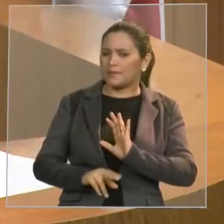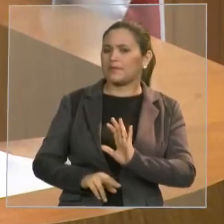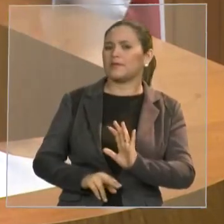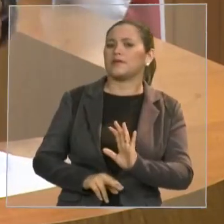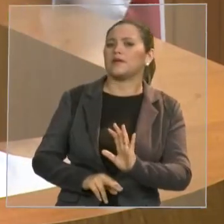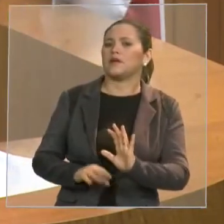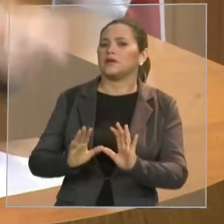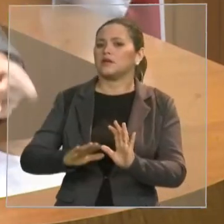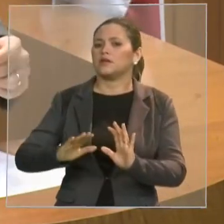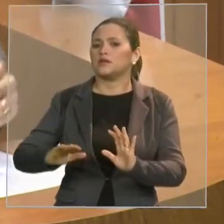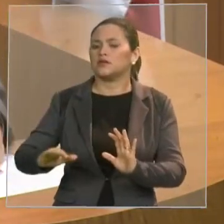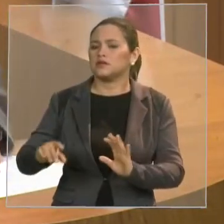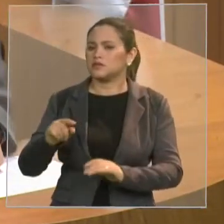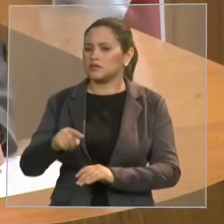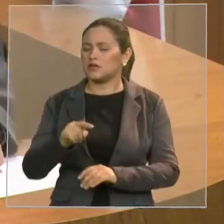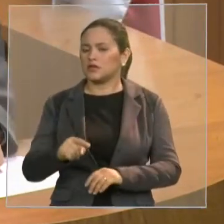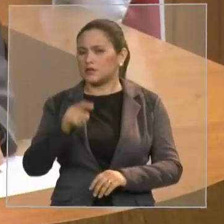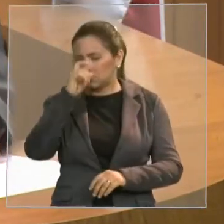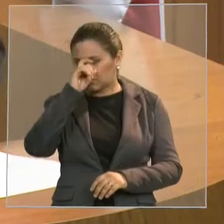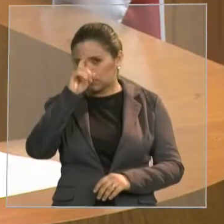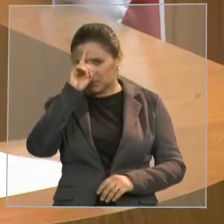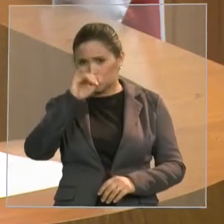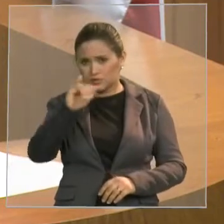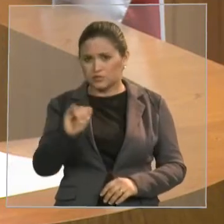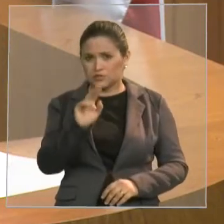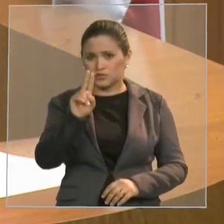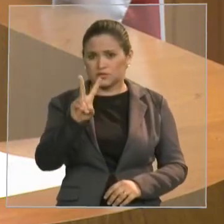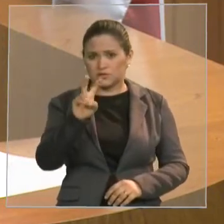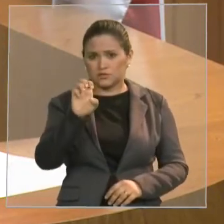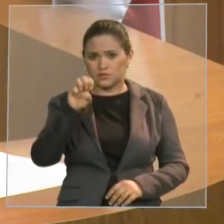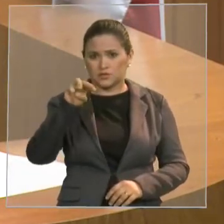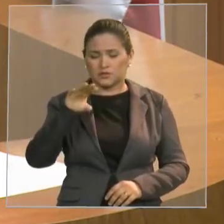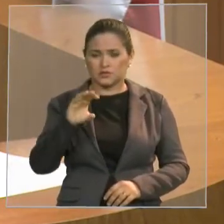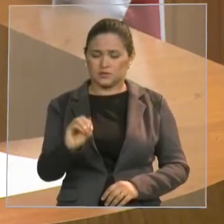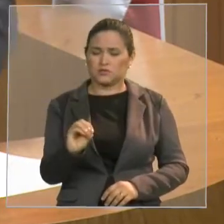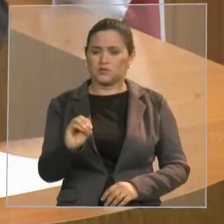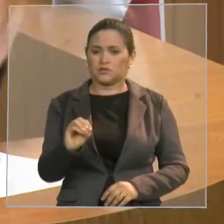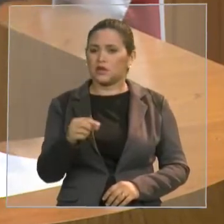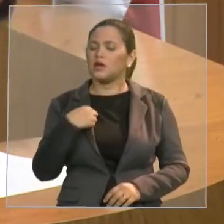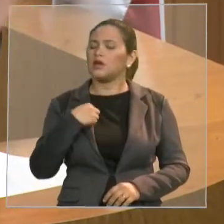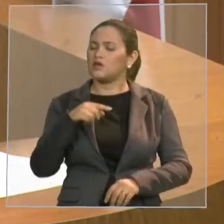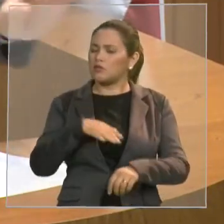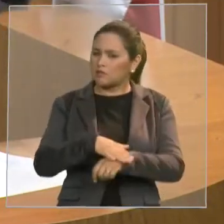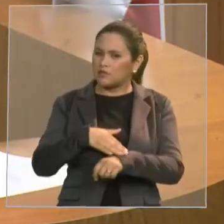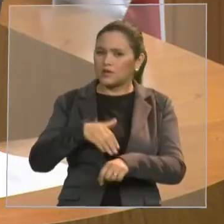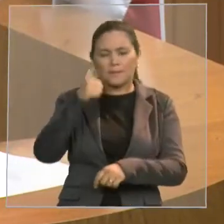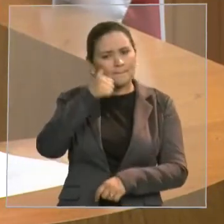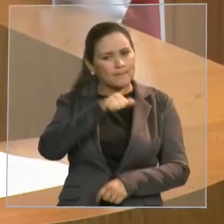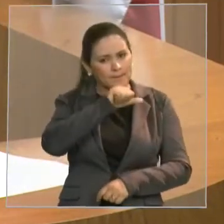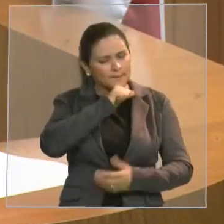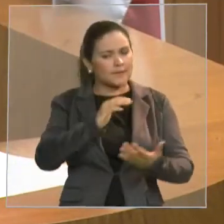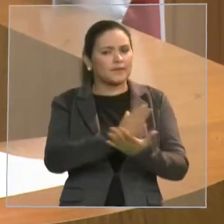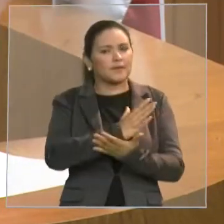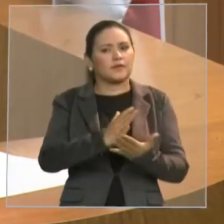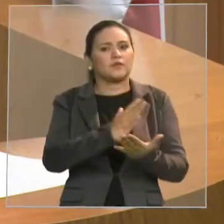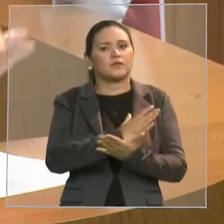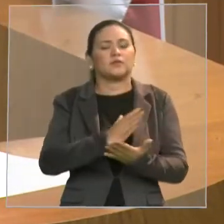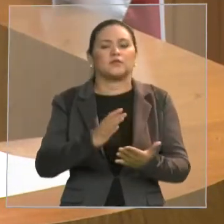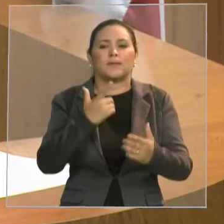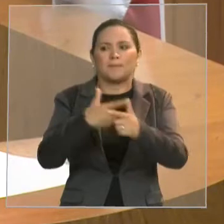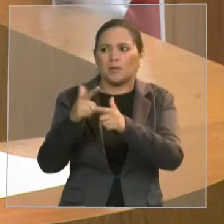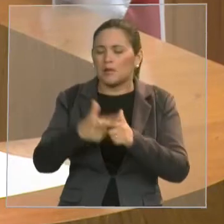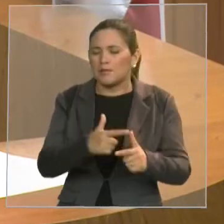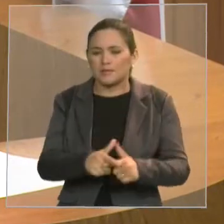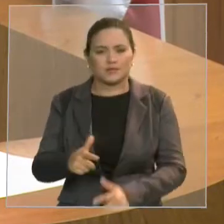situação de caos em lugar nenhum. Mas para o teatro do deputado Wellington, sempre vai existir. Sempre vai